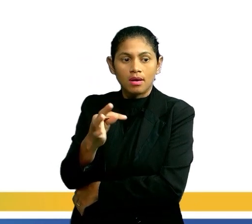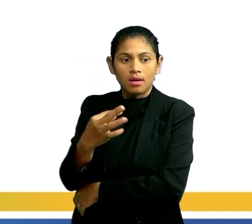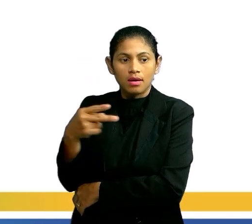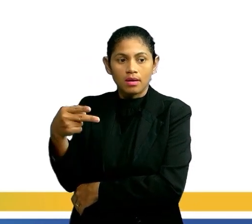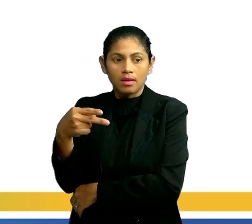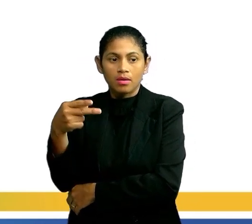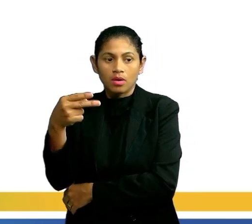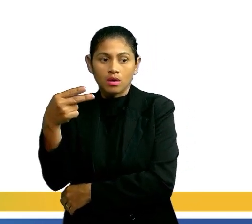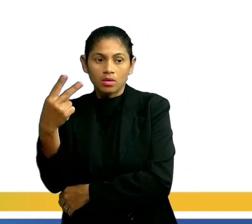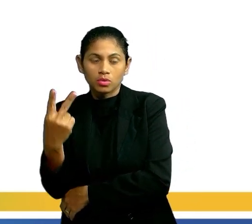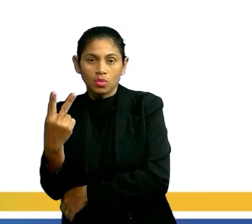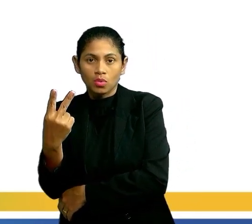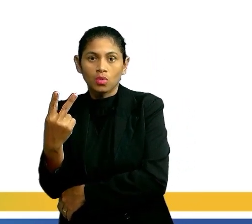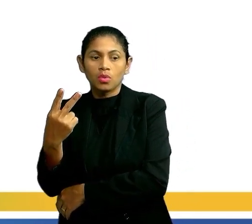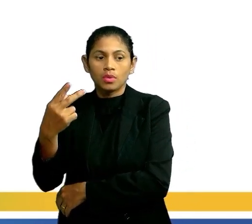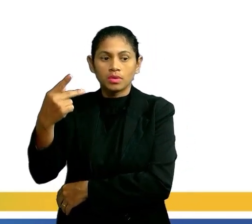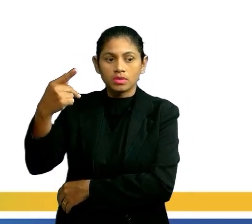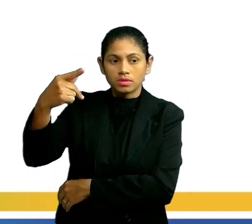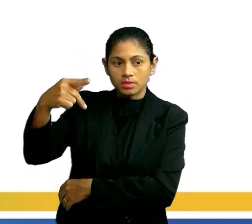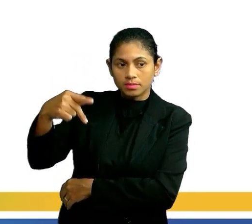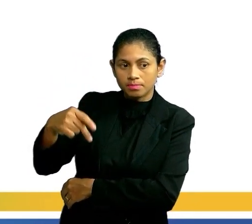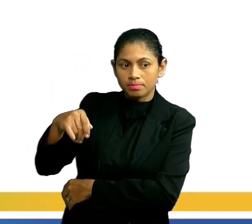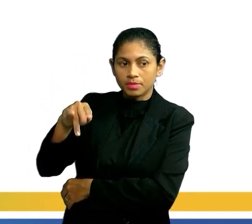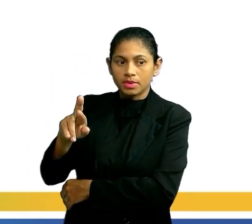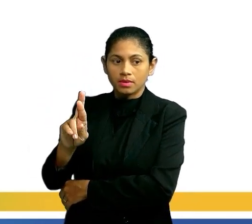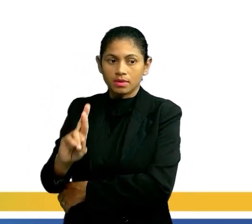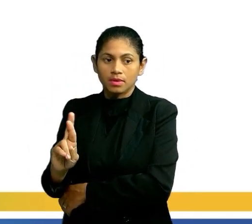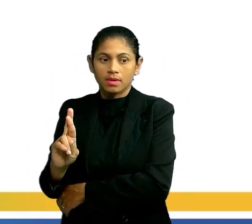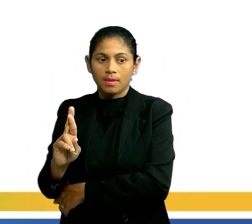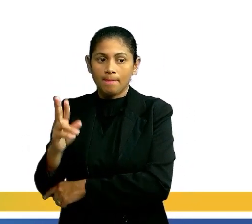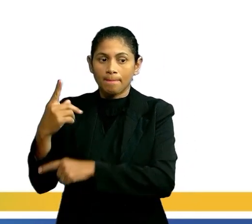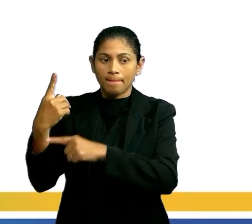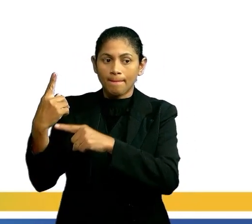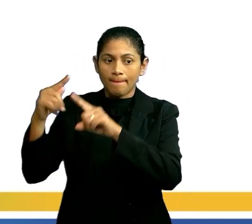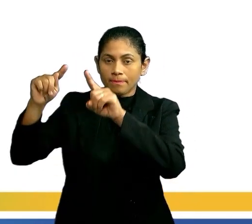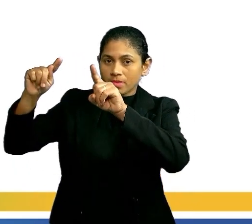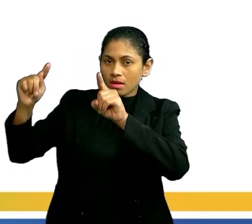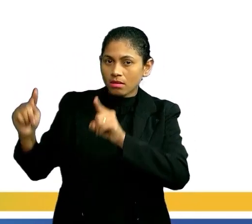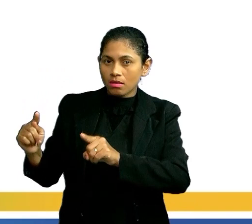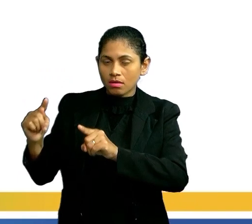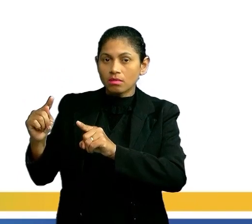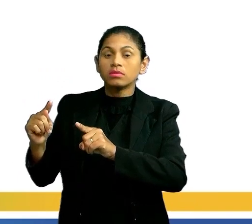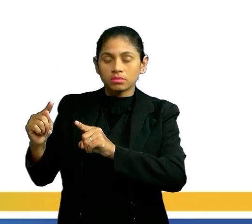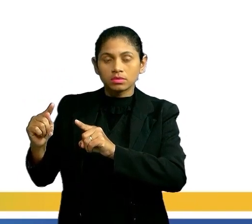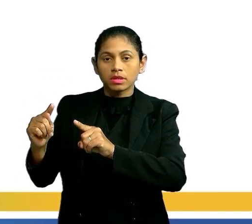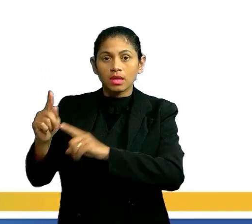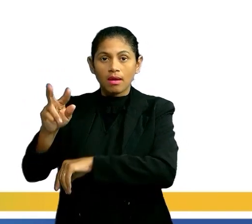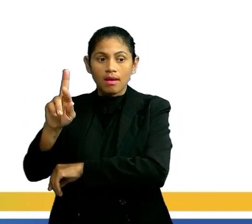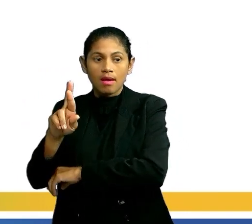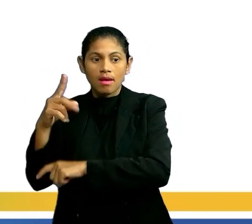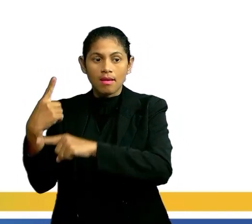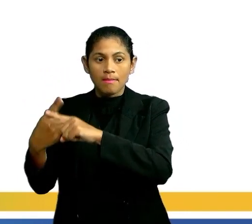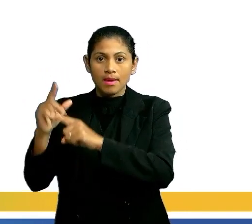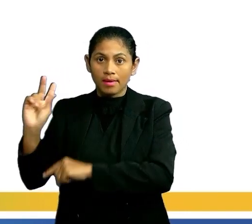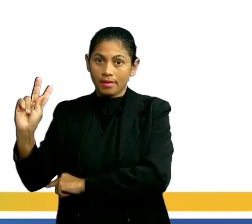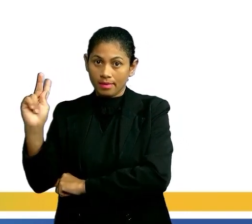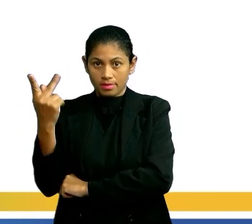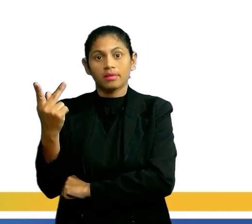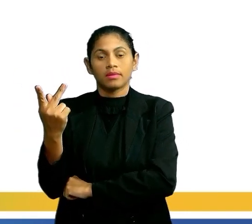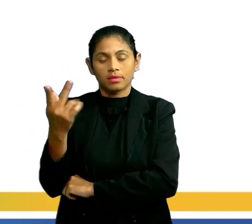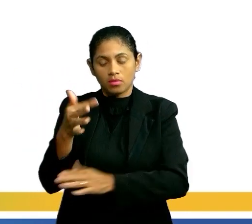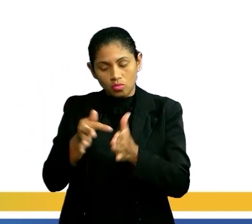adotar 3, o raio é 6 e r mais h é 6 mais 9. Vai ficar 2 vezes 3 vezes 6 vezes